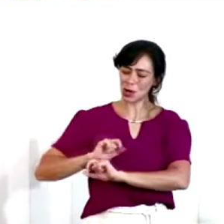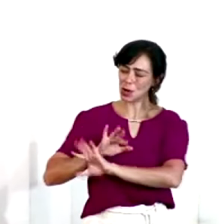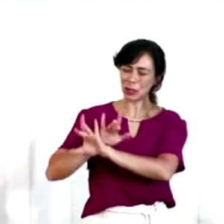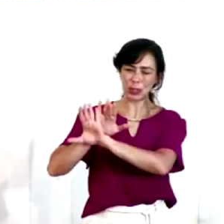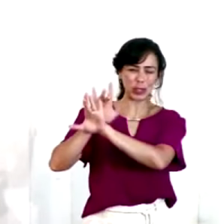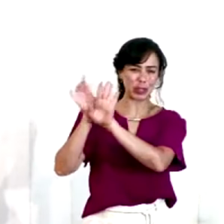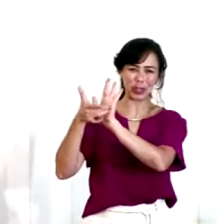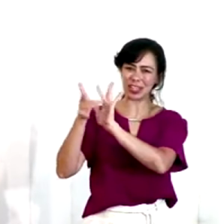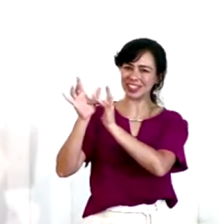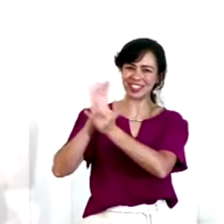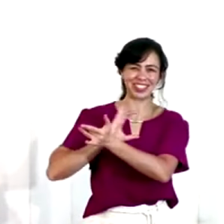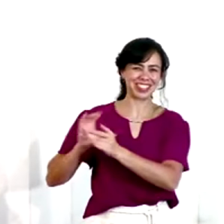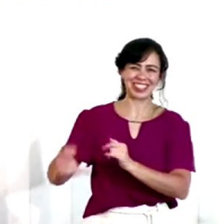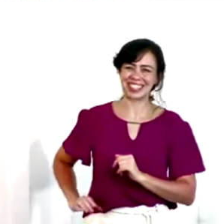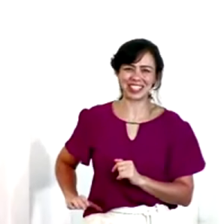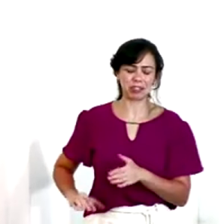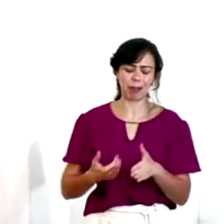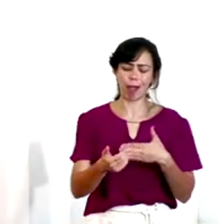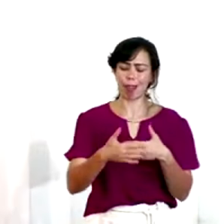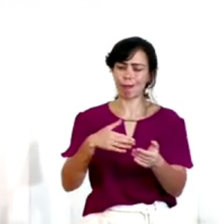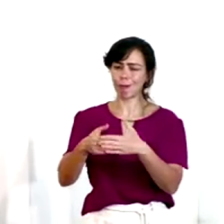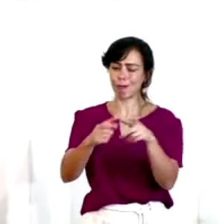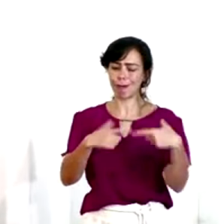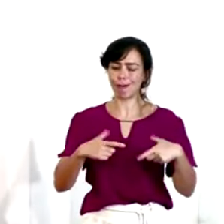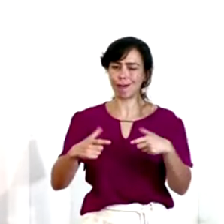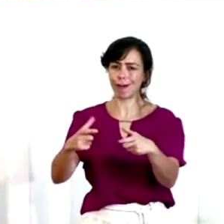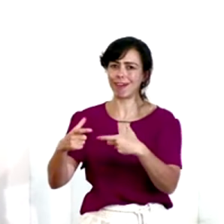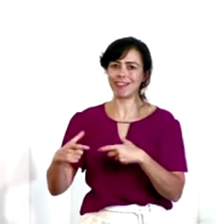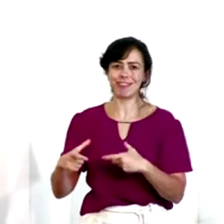Cristo, onde quer que você esteja,